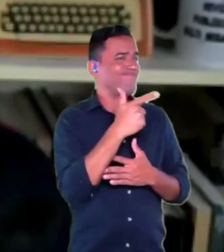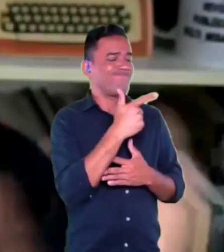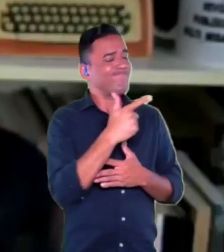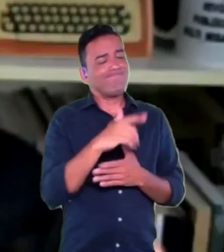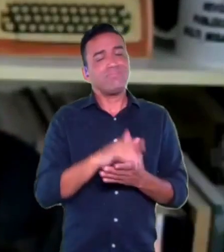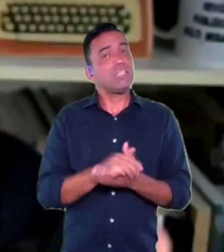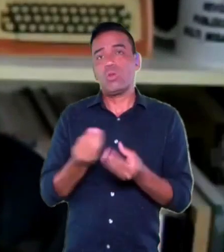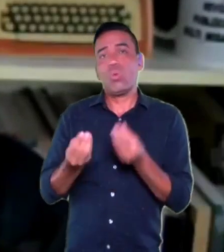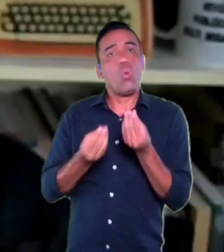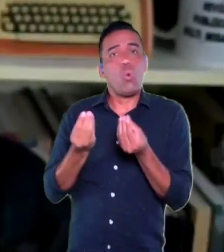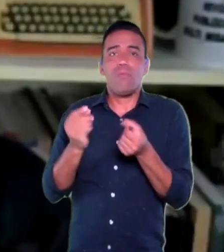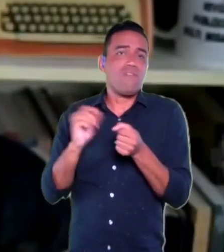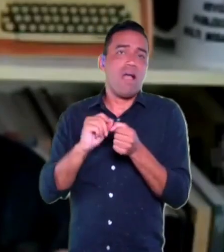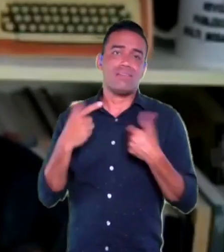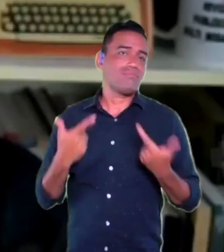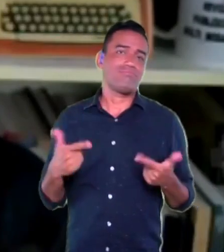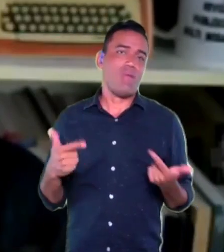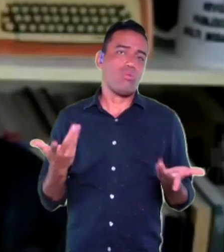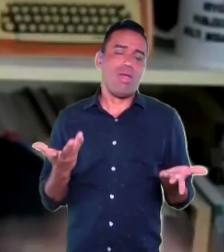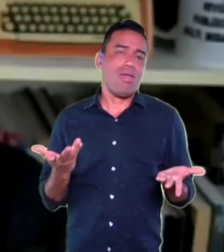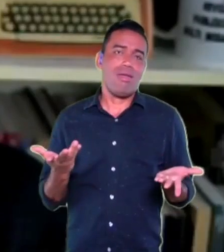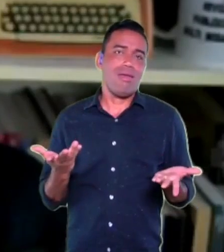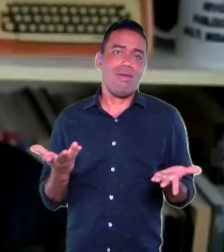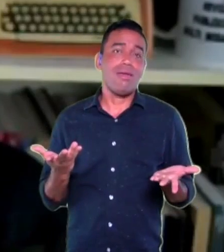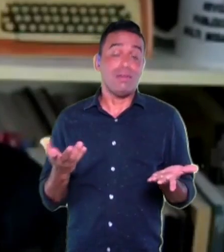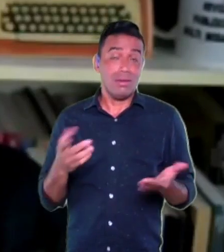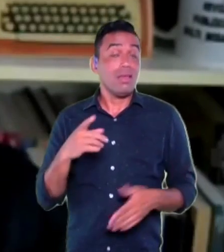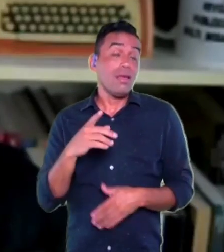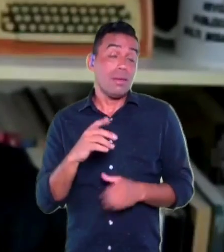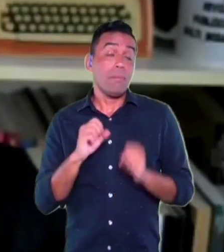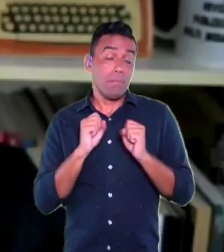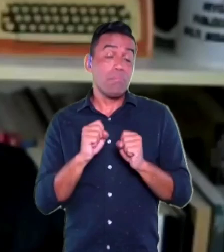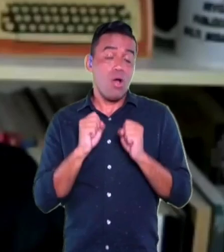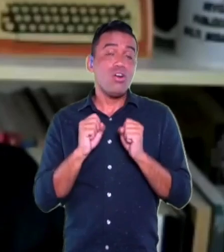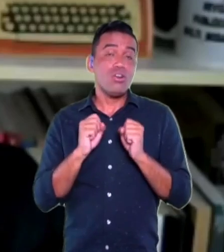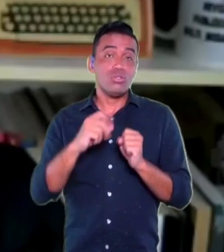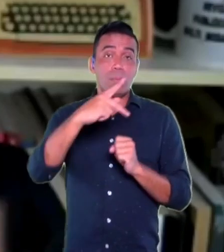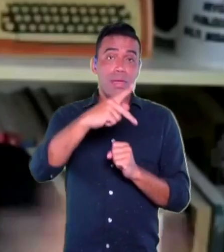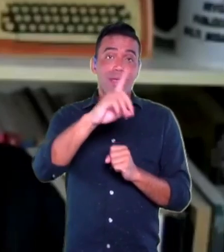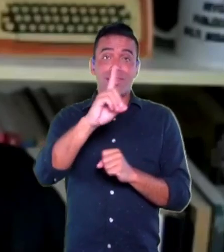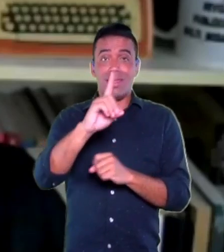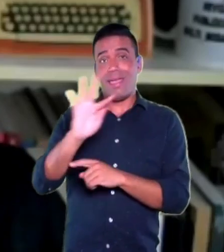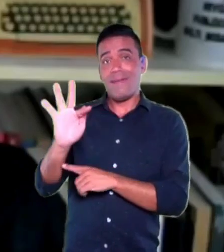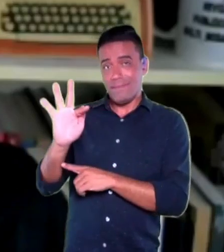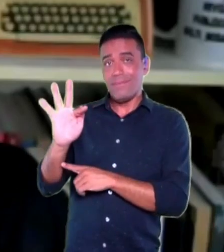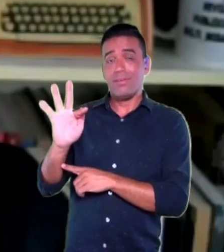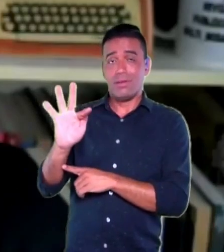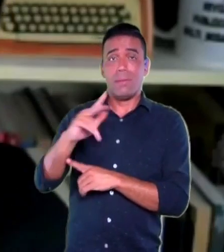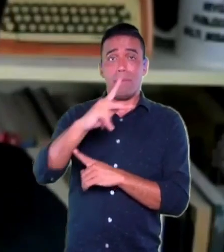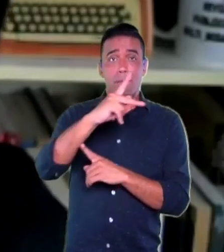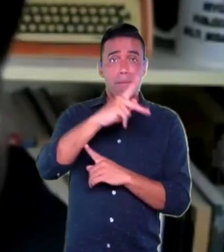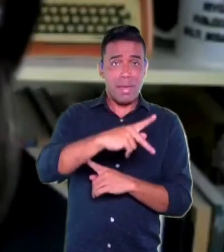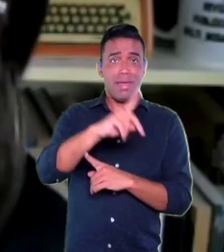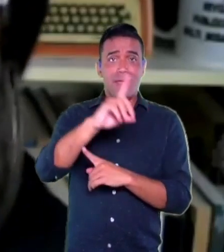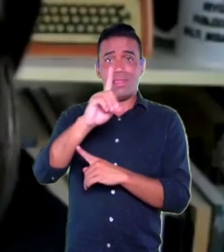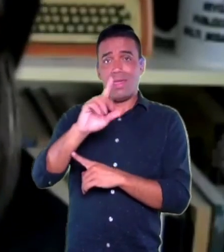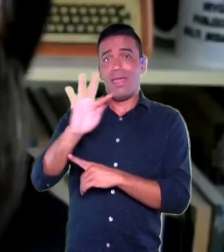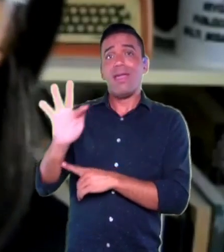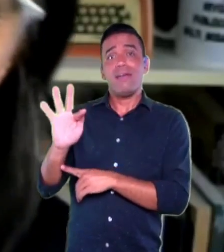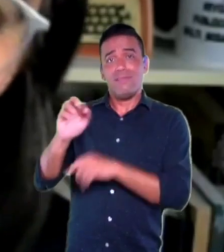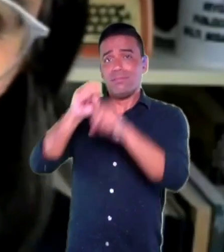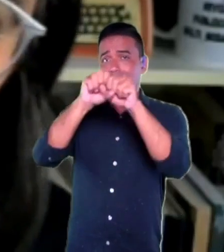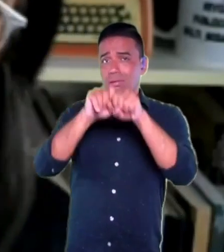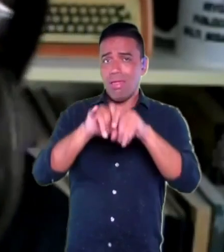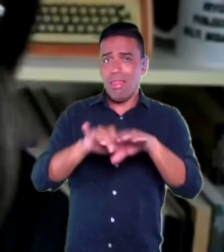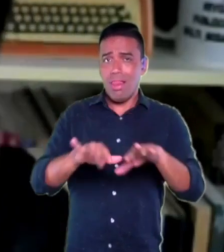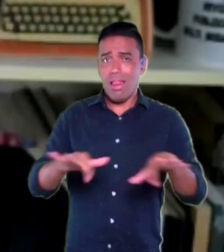tem como, né? Assim, É, ele existe o PDF dele, claro, o PDF dele vai circular